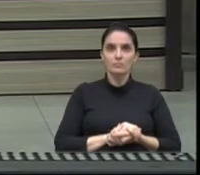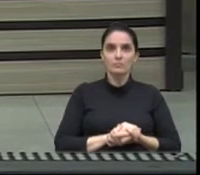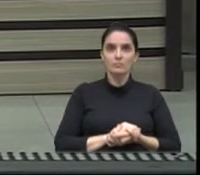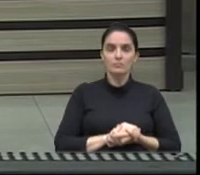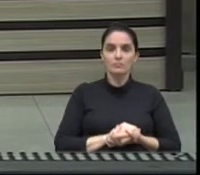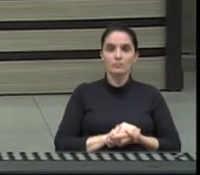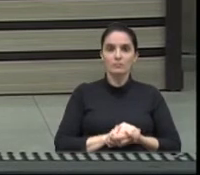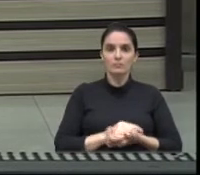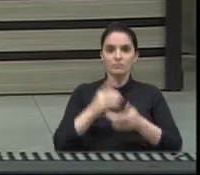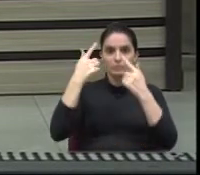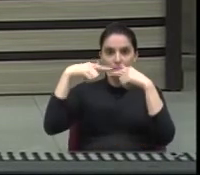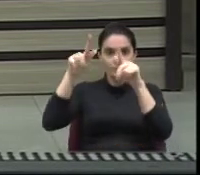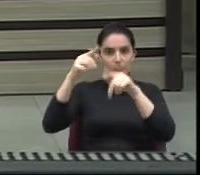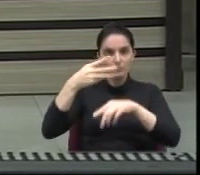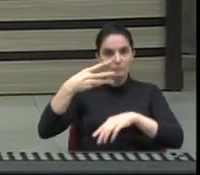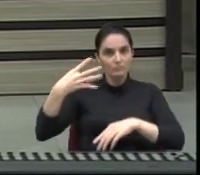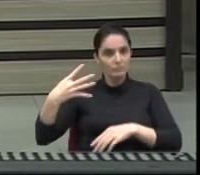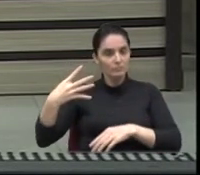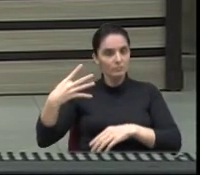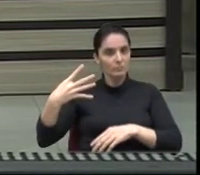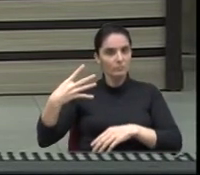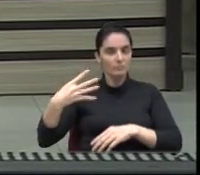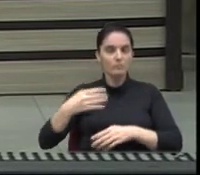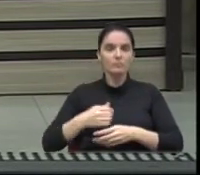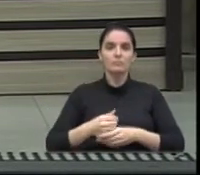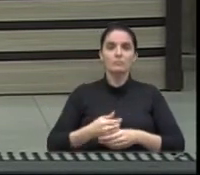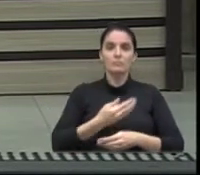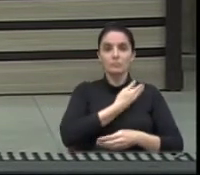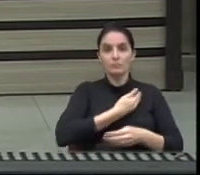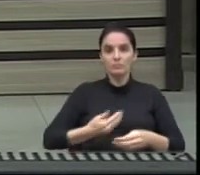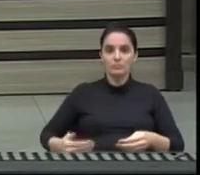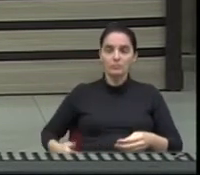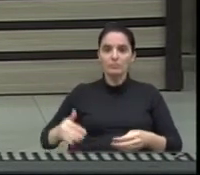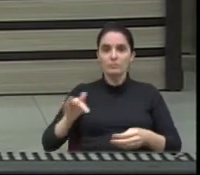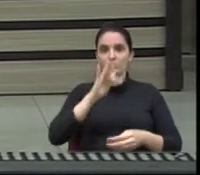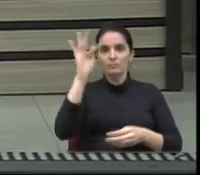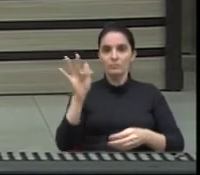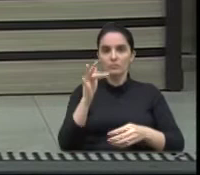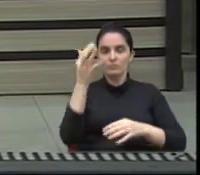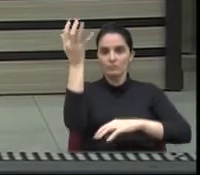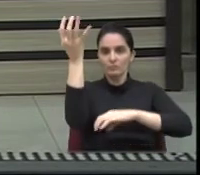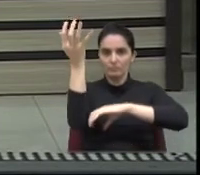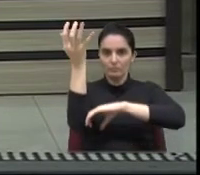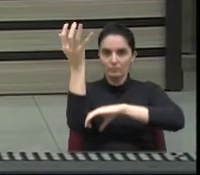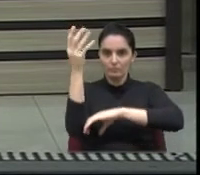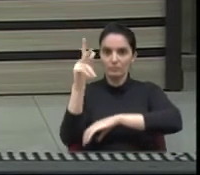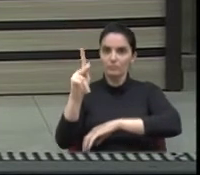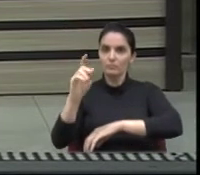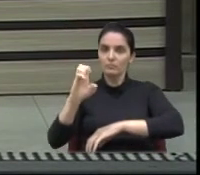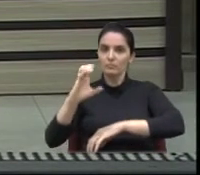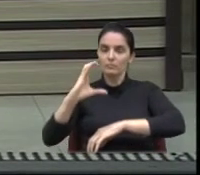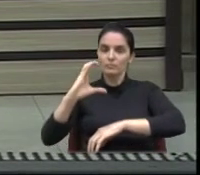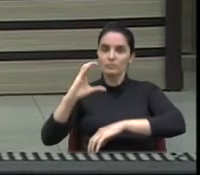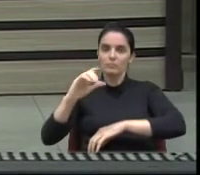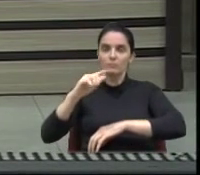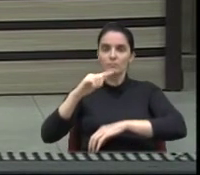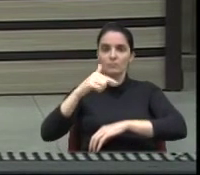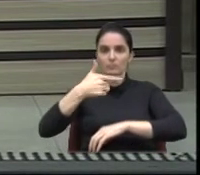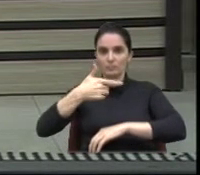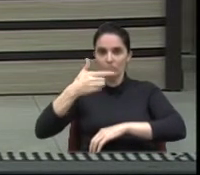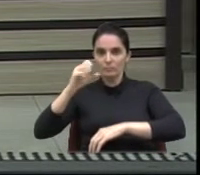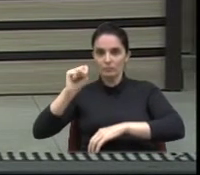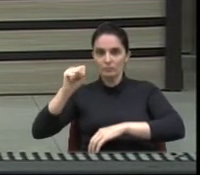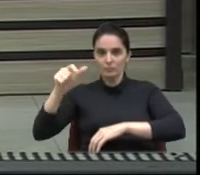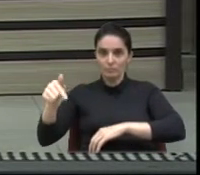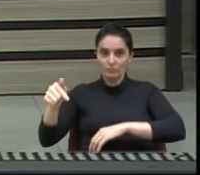Moção de protesto 34/2017 ao Governo Federal e ao Congresso Nacional contra a PEC 287/2016, que trata